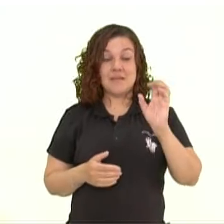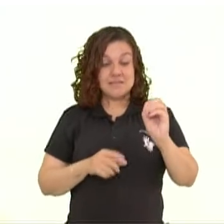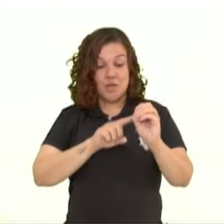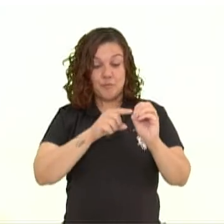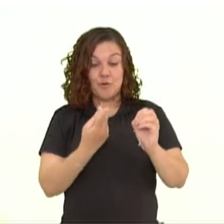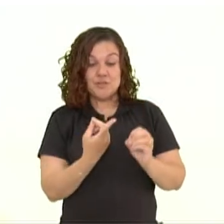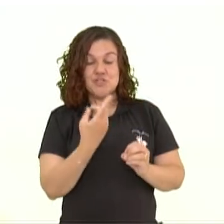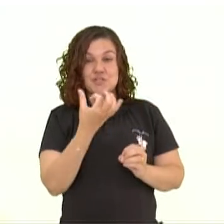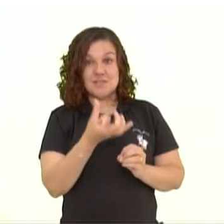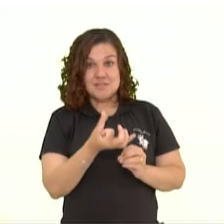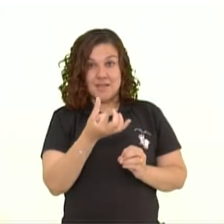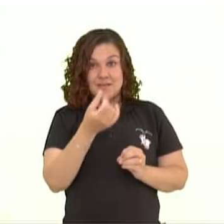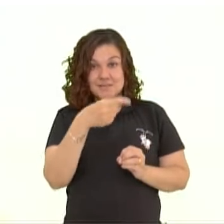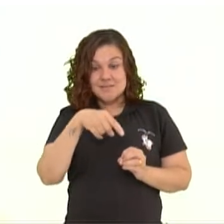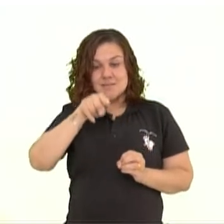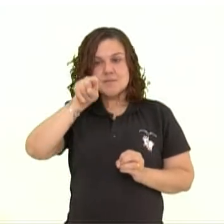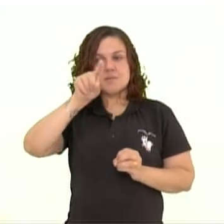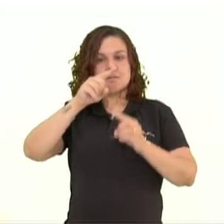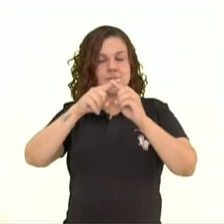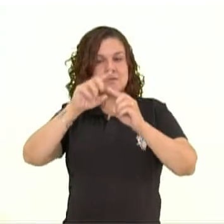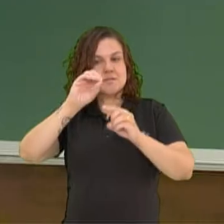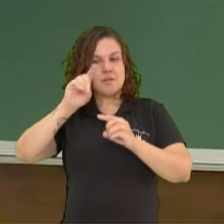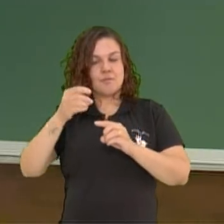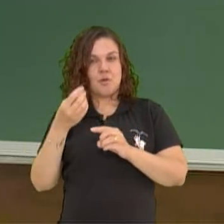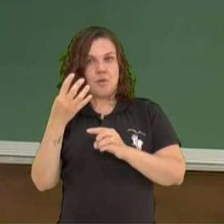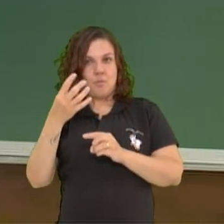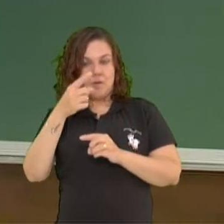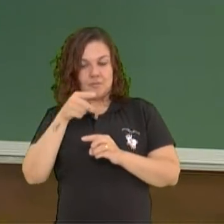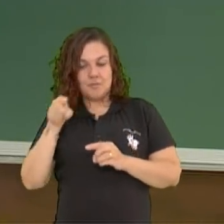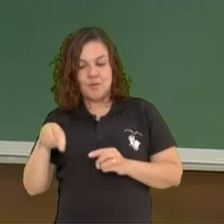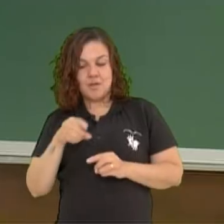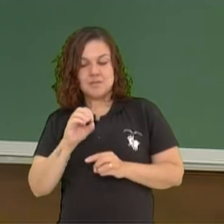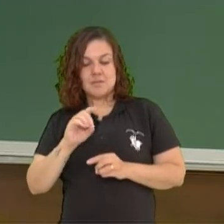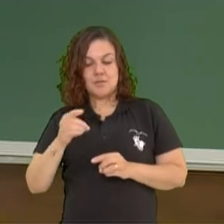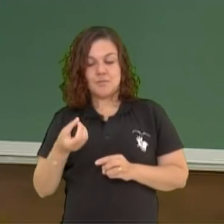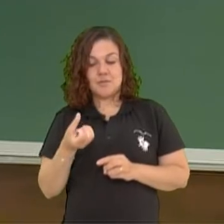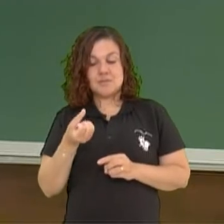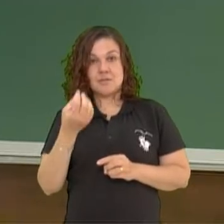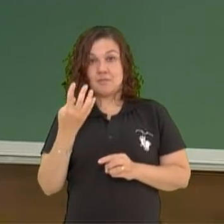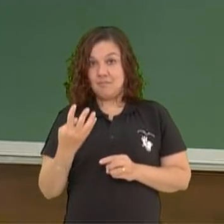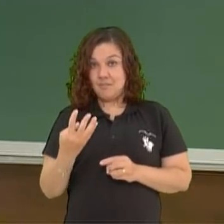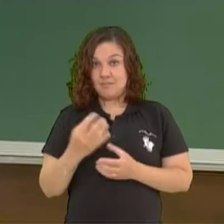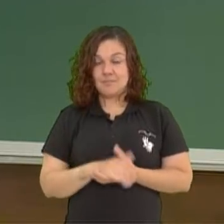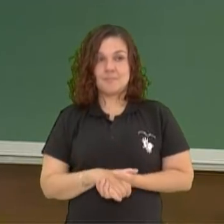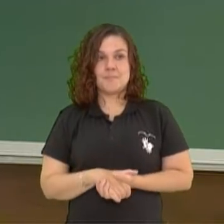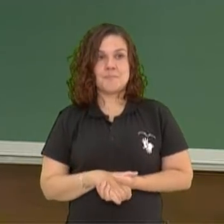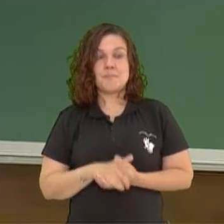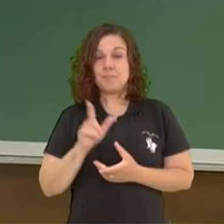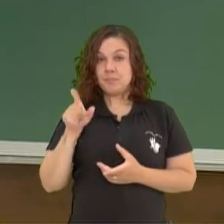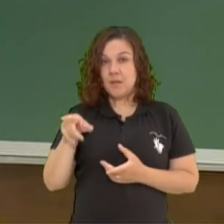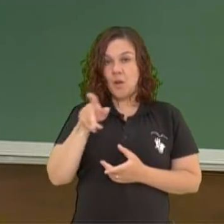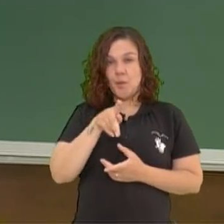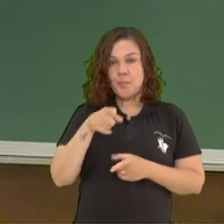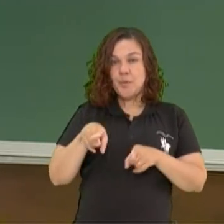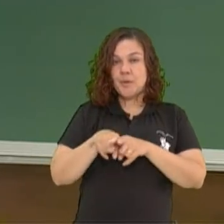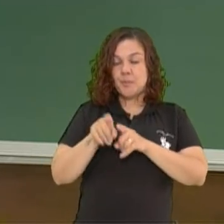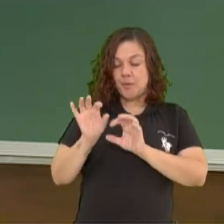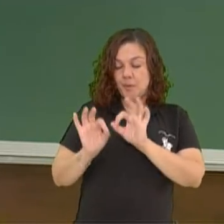0,16 vezes o 0,4 é 0,064, tá bom? Aqui também a professora montou a continha,